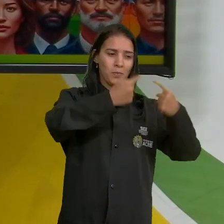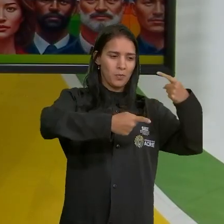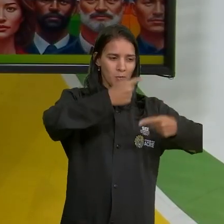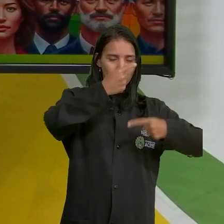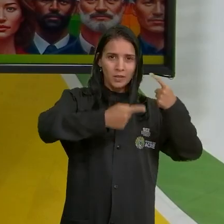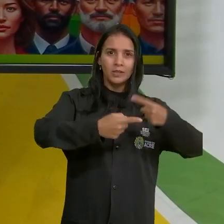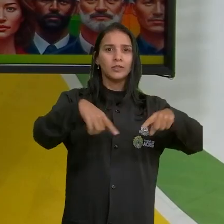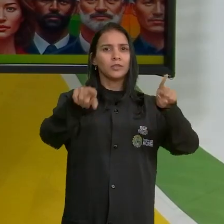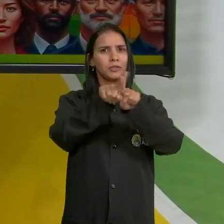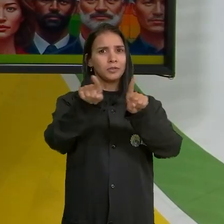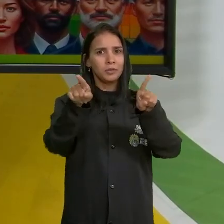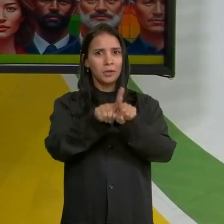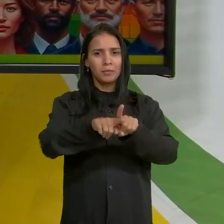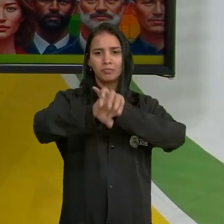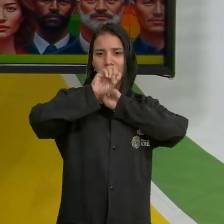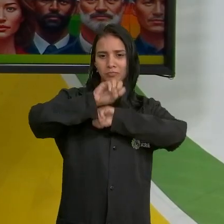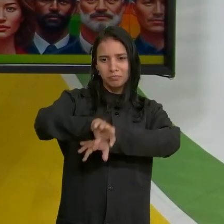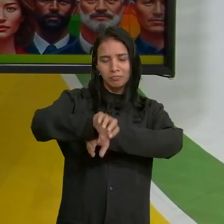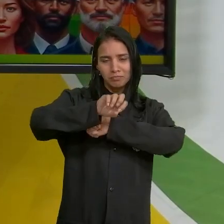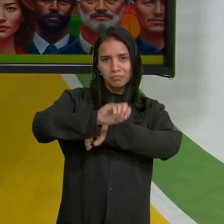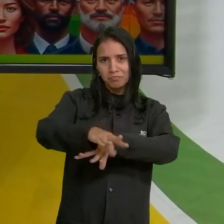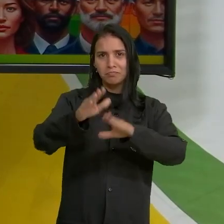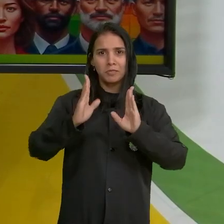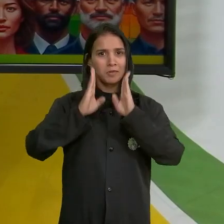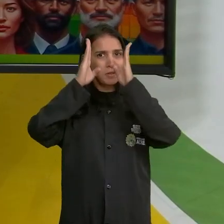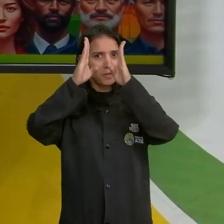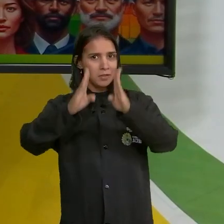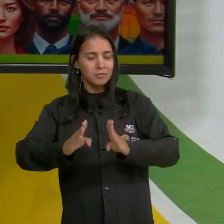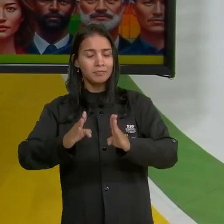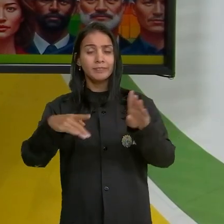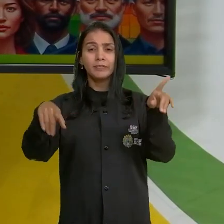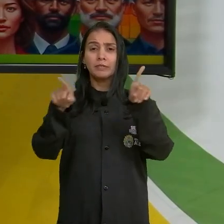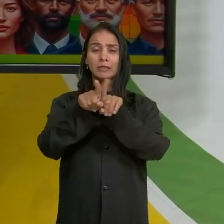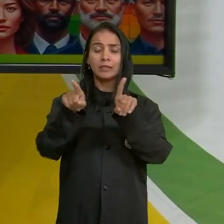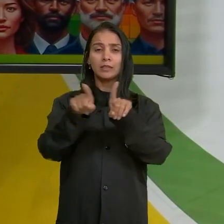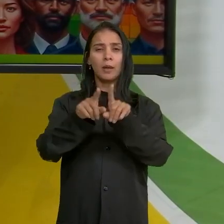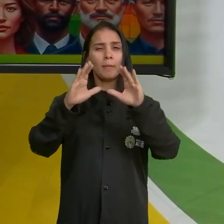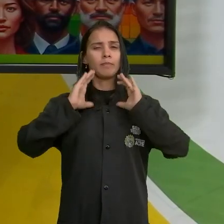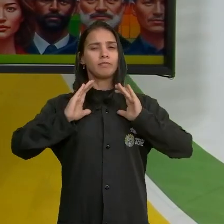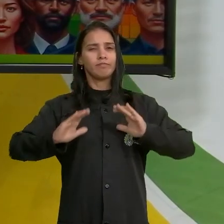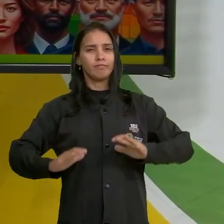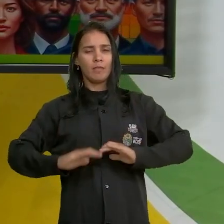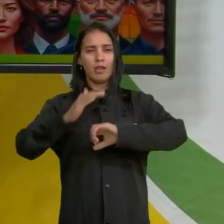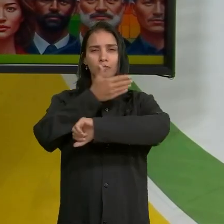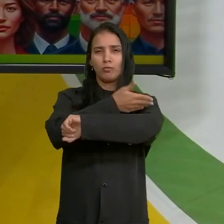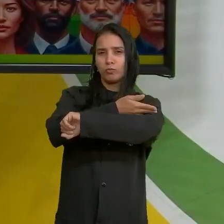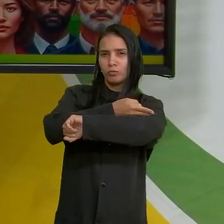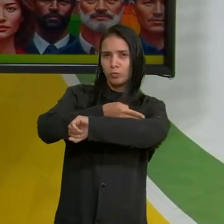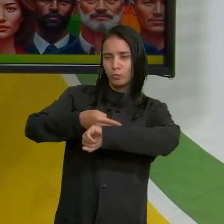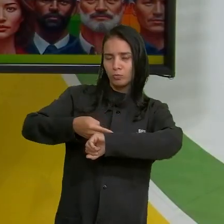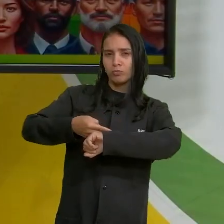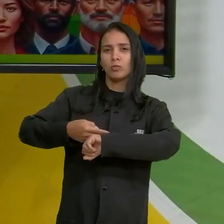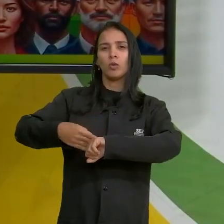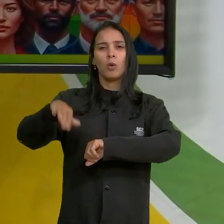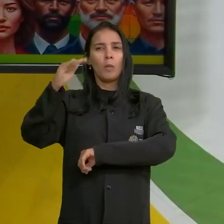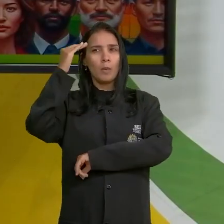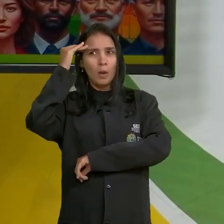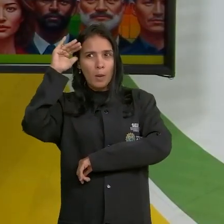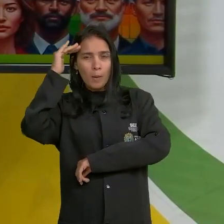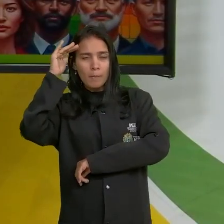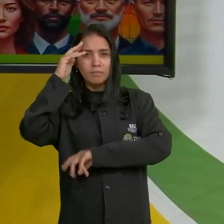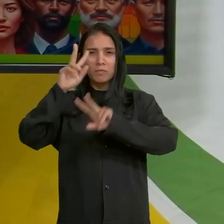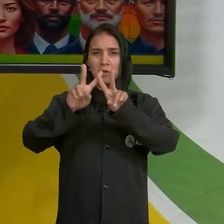padrões de educação, ele vai absorvendo os hábitos, ele vai absorvendo o entendimento